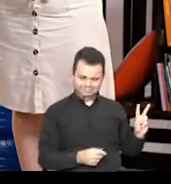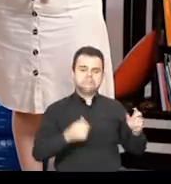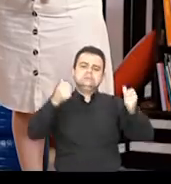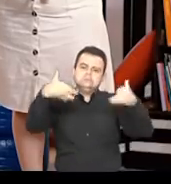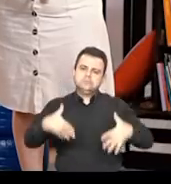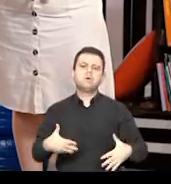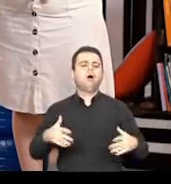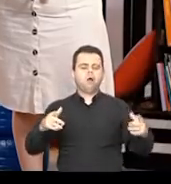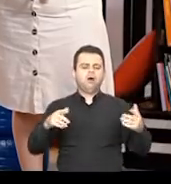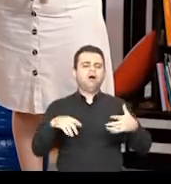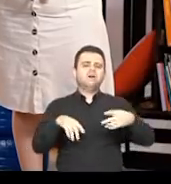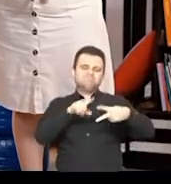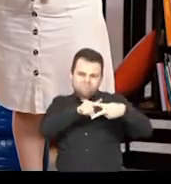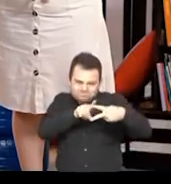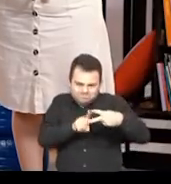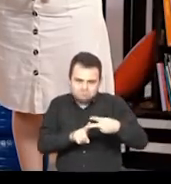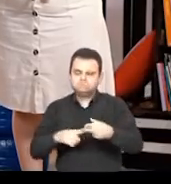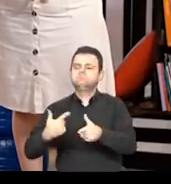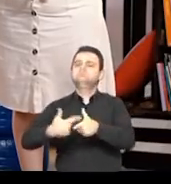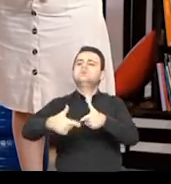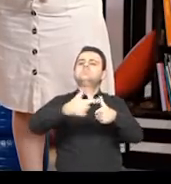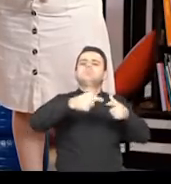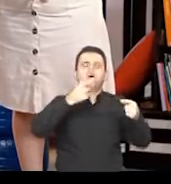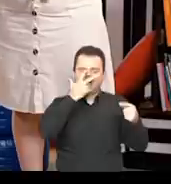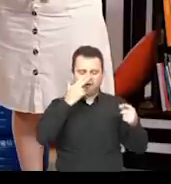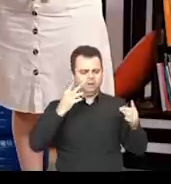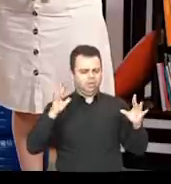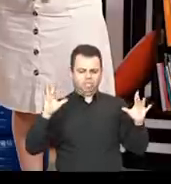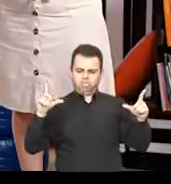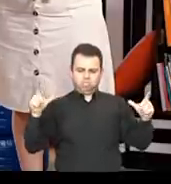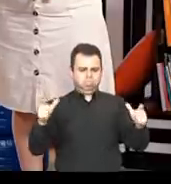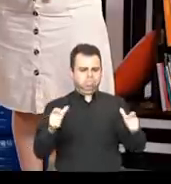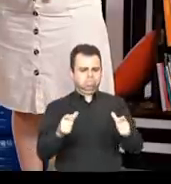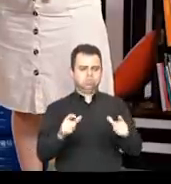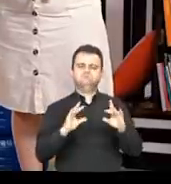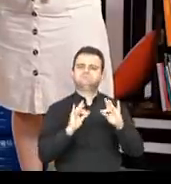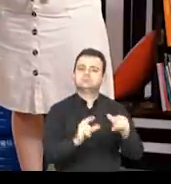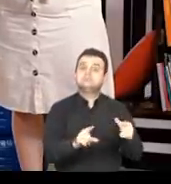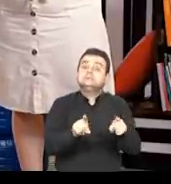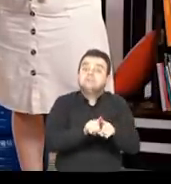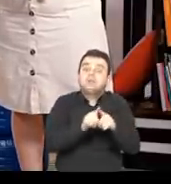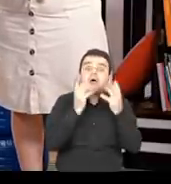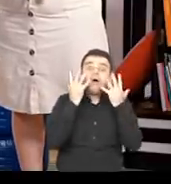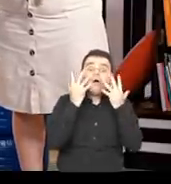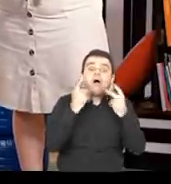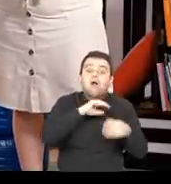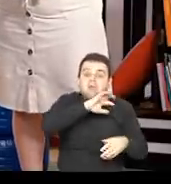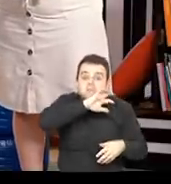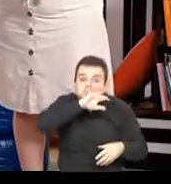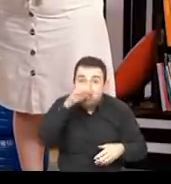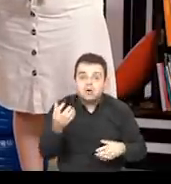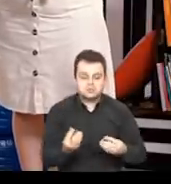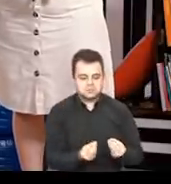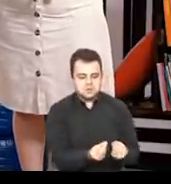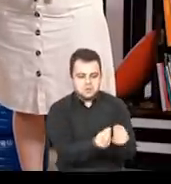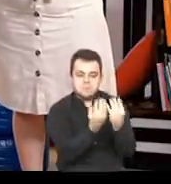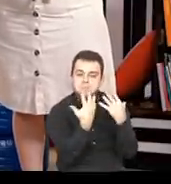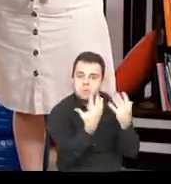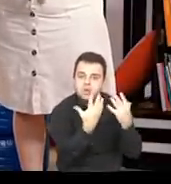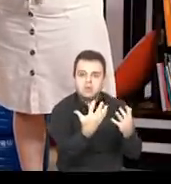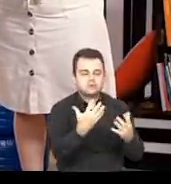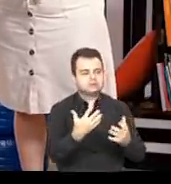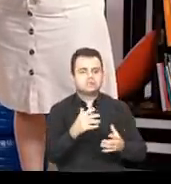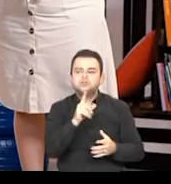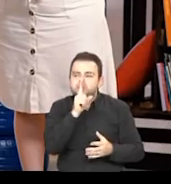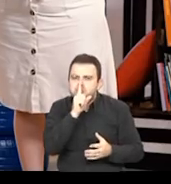E além desse desmatamento, professora, existe o tráfico de animais selvagens e de plantas. E esse tráfico tem